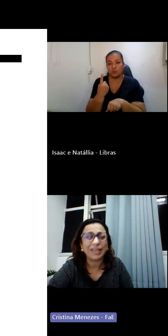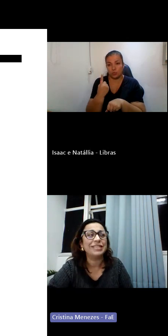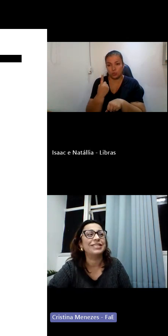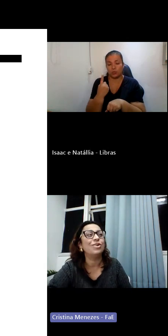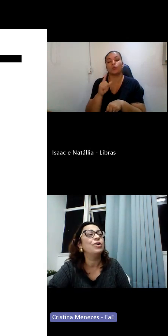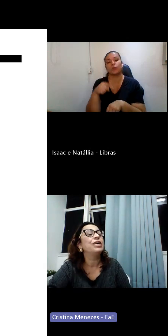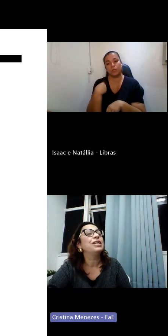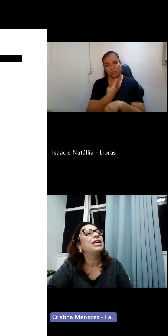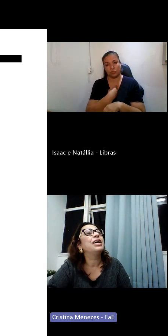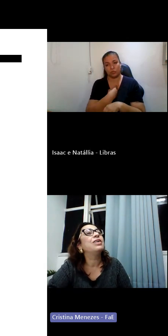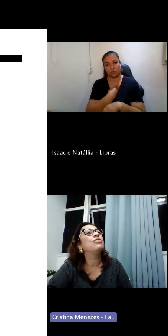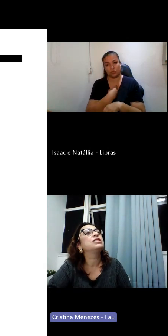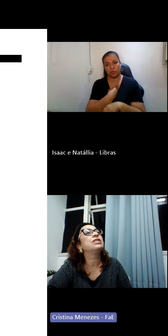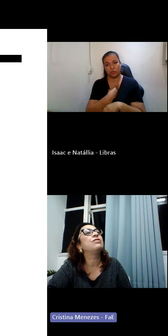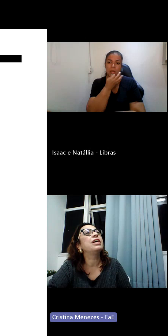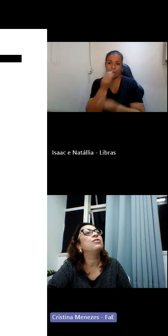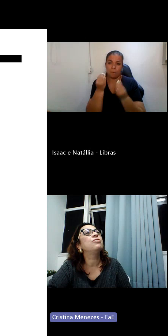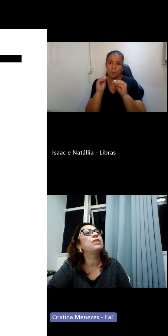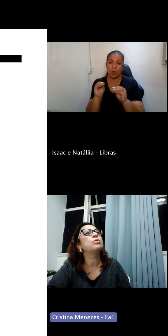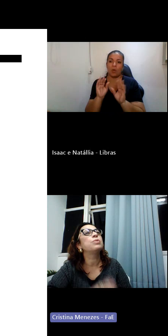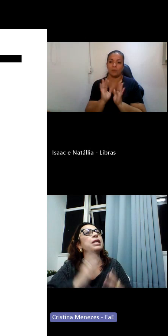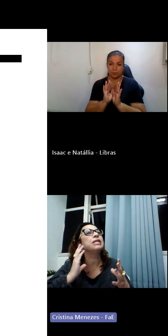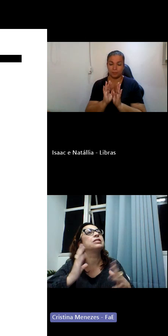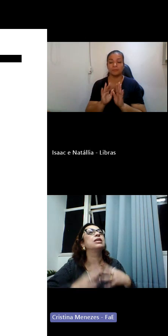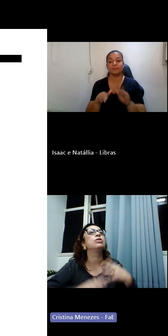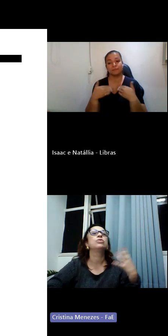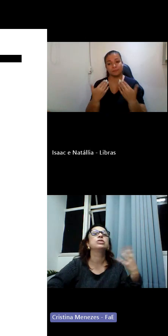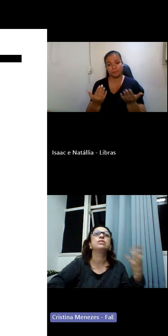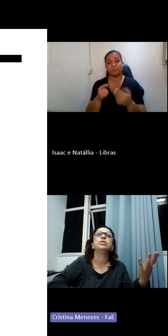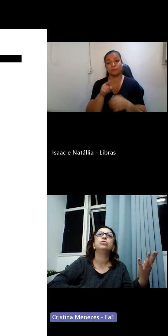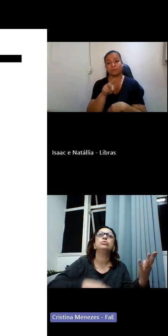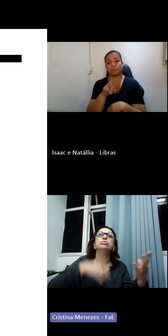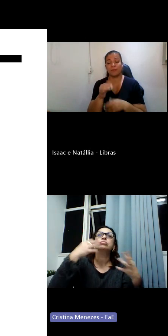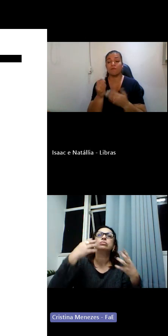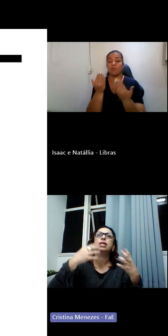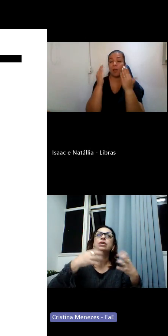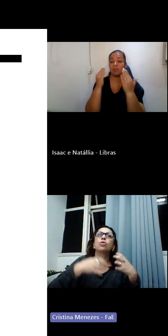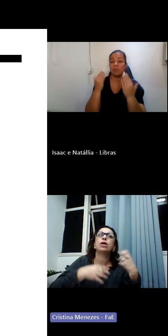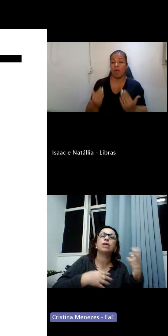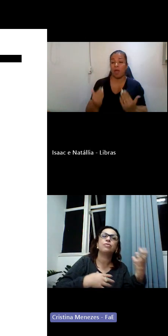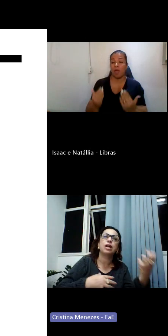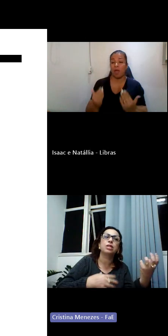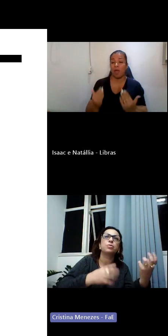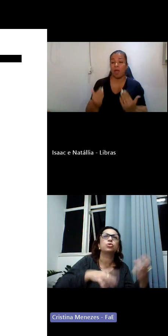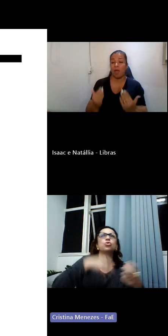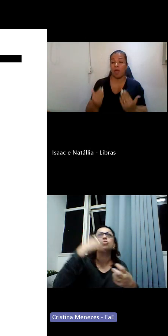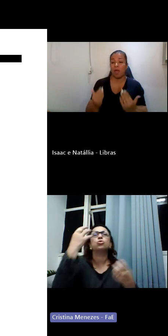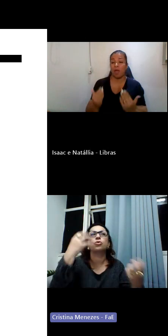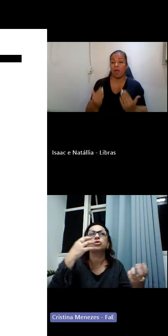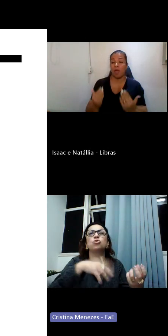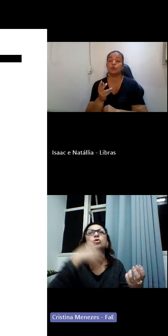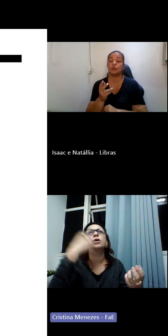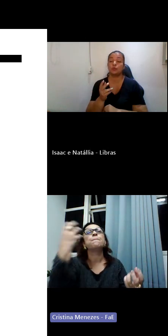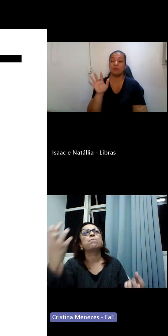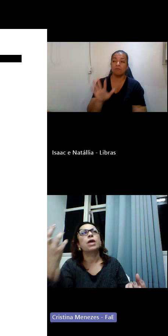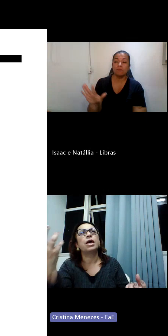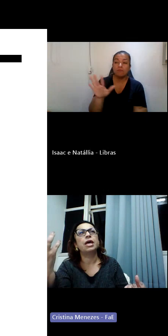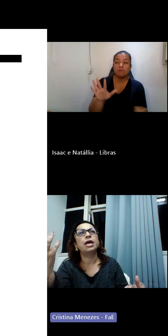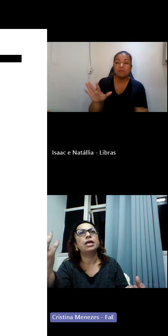né? Então, você vai fazer uma análise daquilo que você viu, né, com a fala da pessoa, do